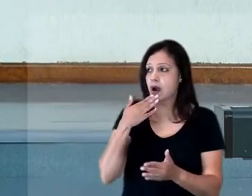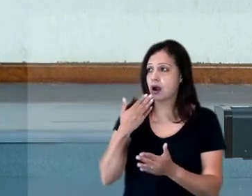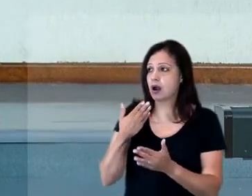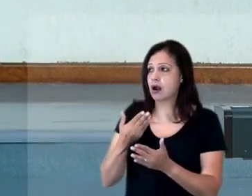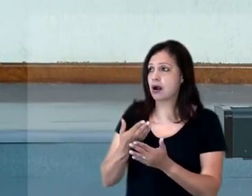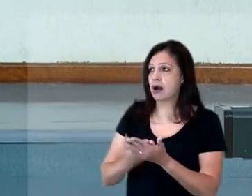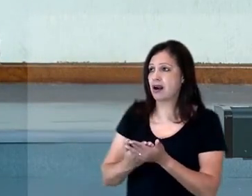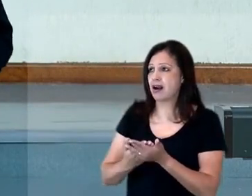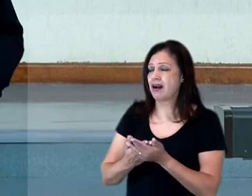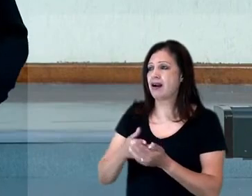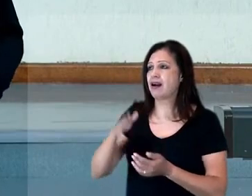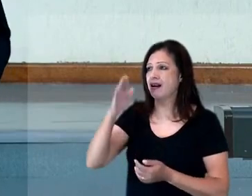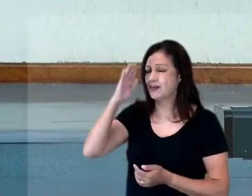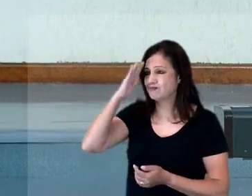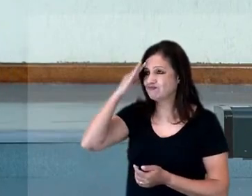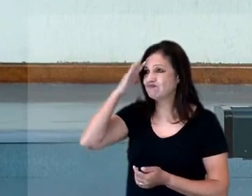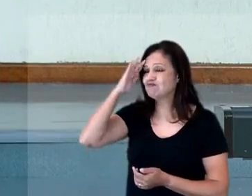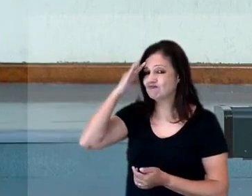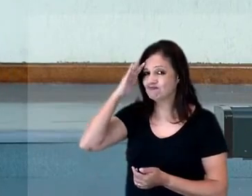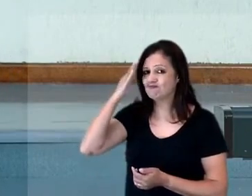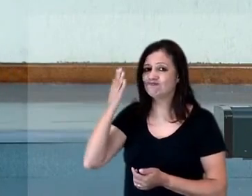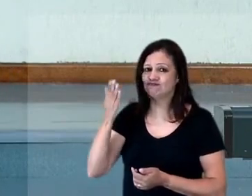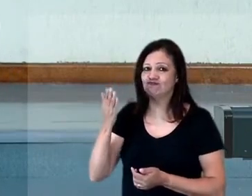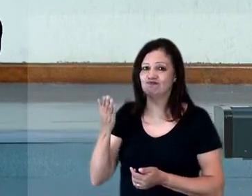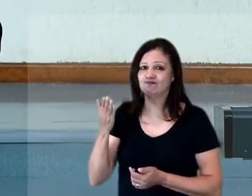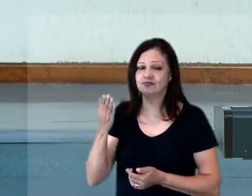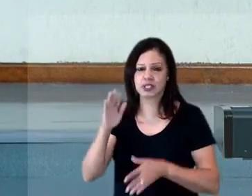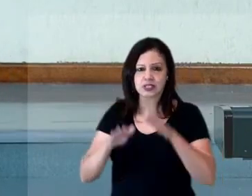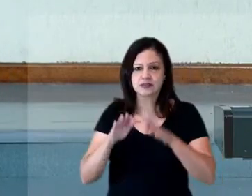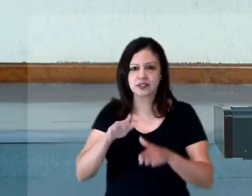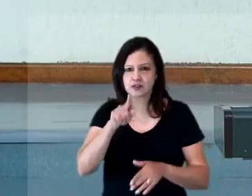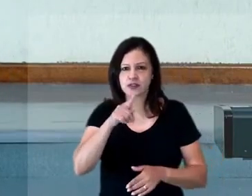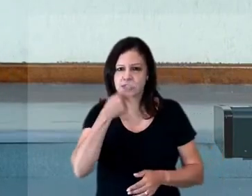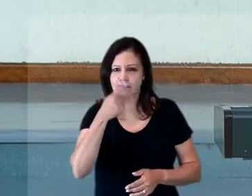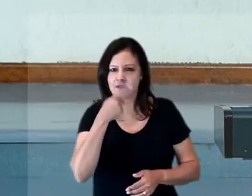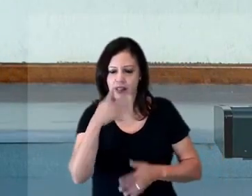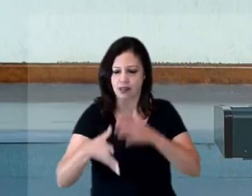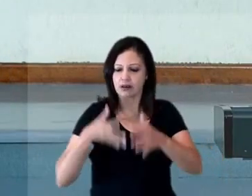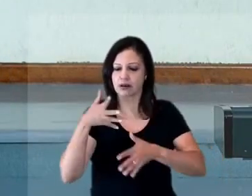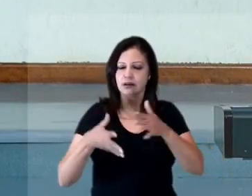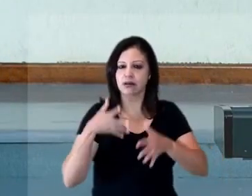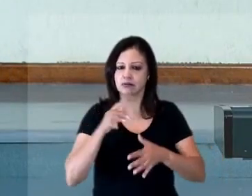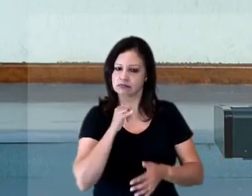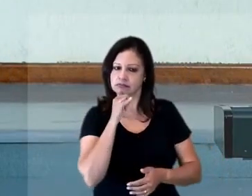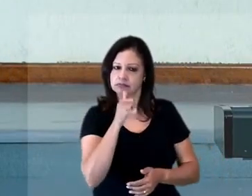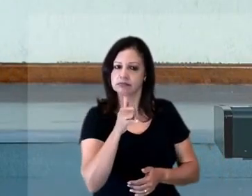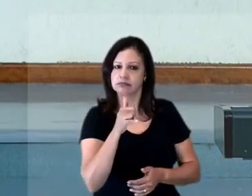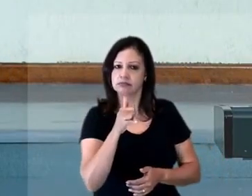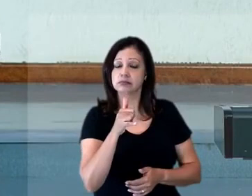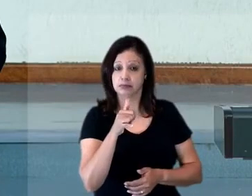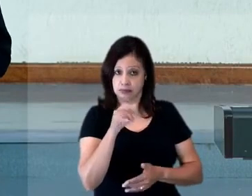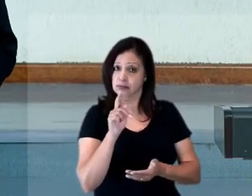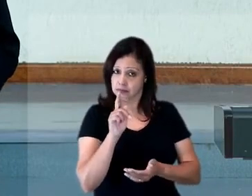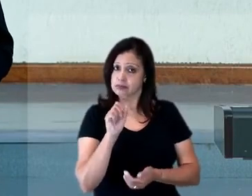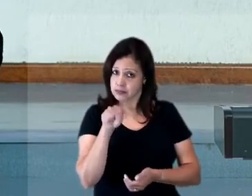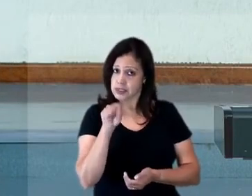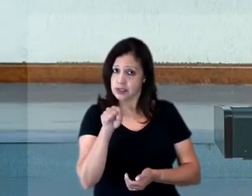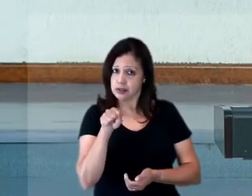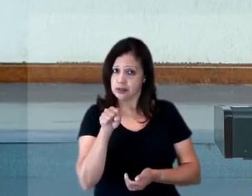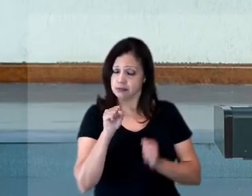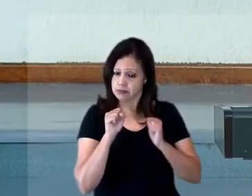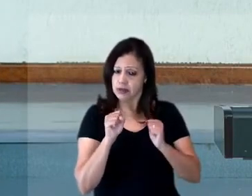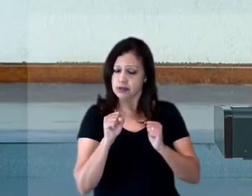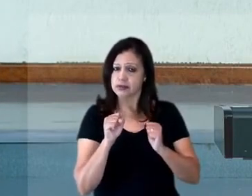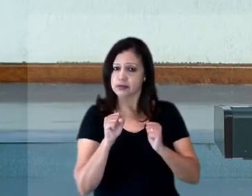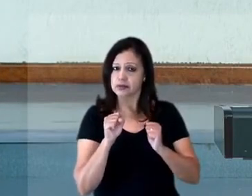nos constrange. Então, quando você tiver que dizer algo para alguém, diga. Porque o amor não pode impedir você de dizer a